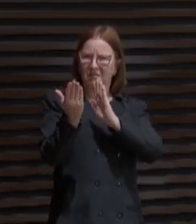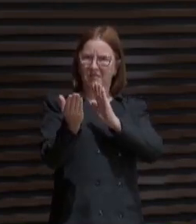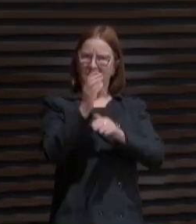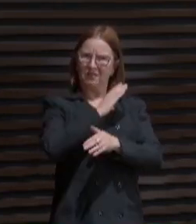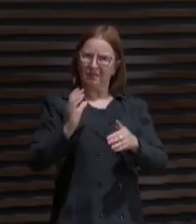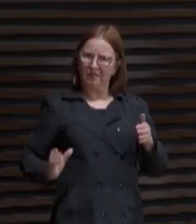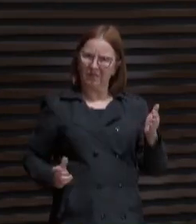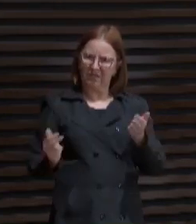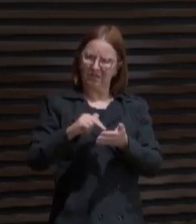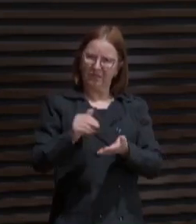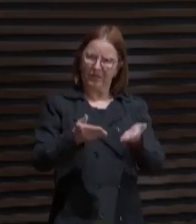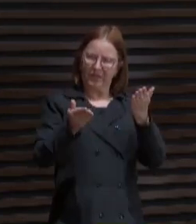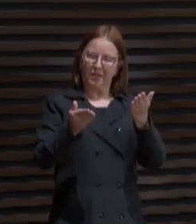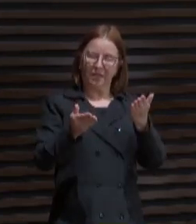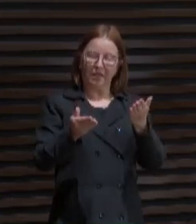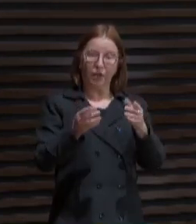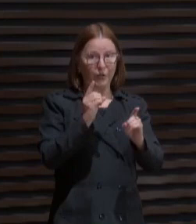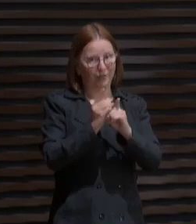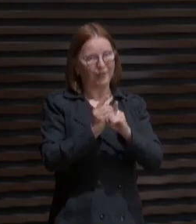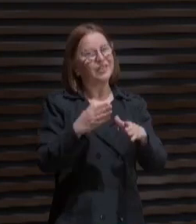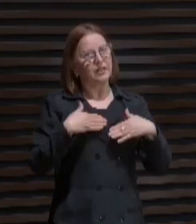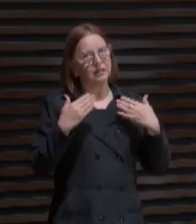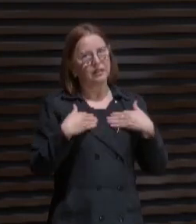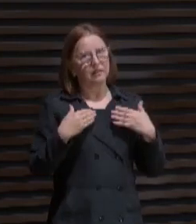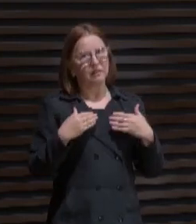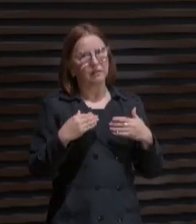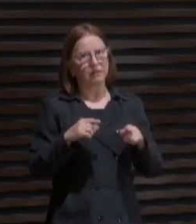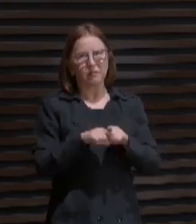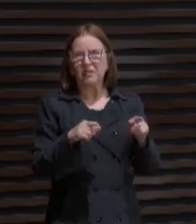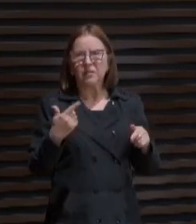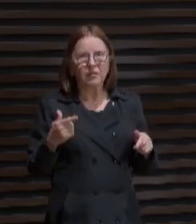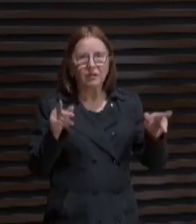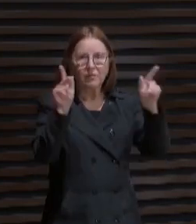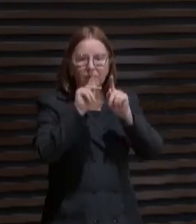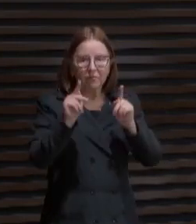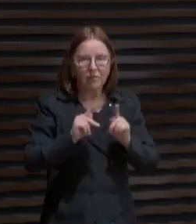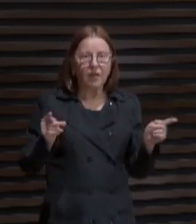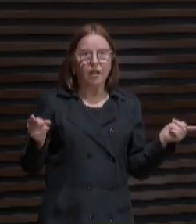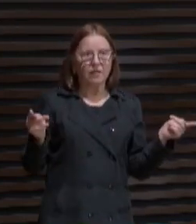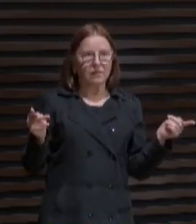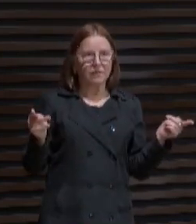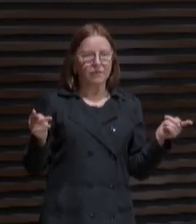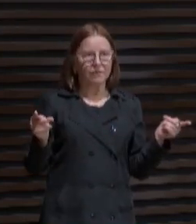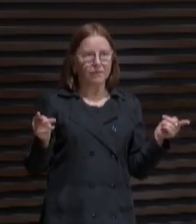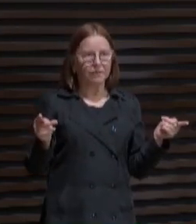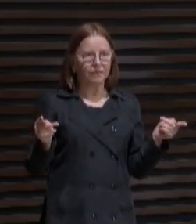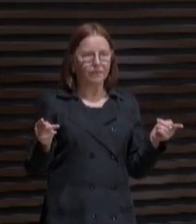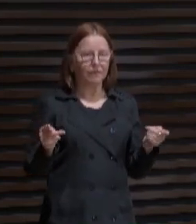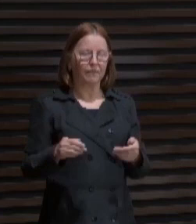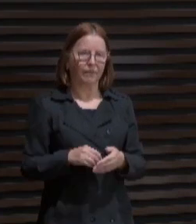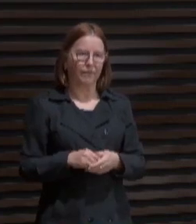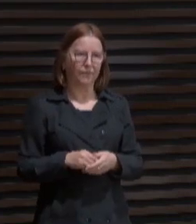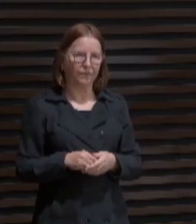se alegraram, mas não tiveram paz. E ainda assim,